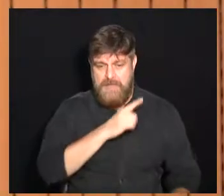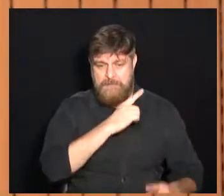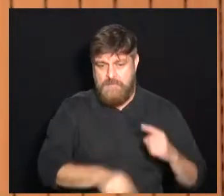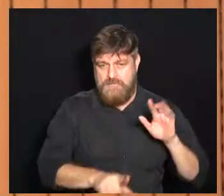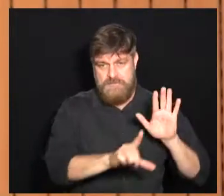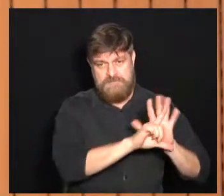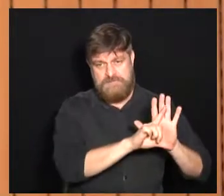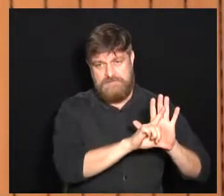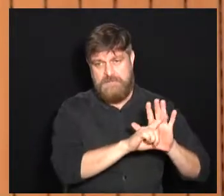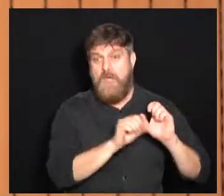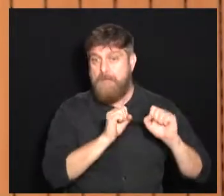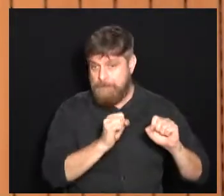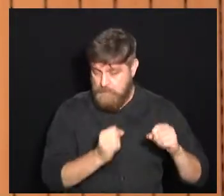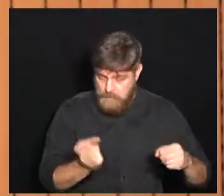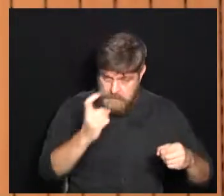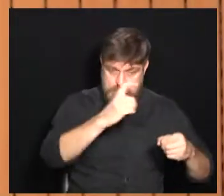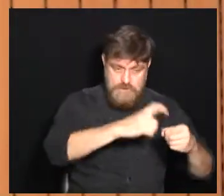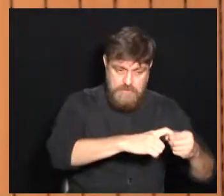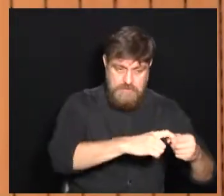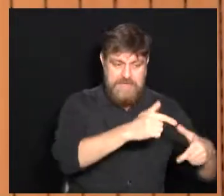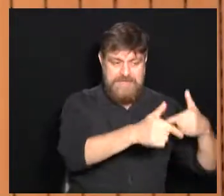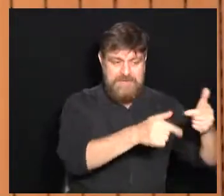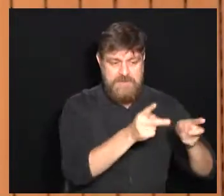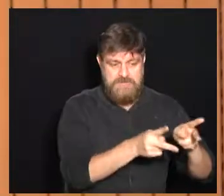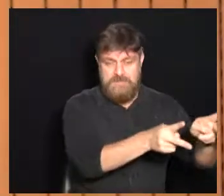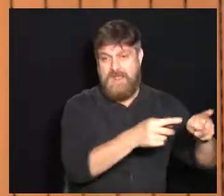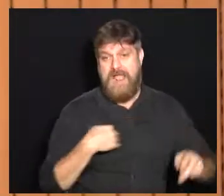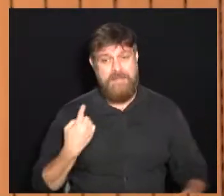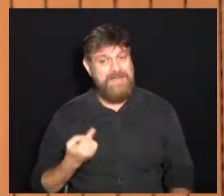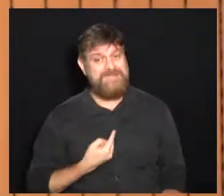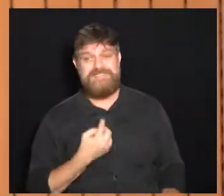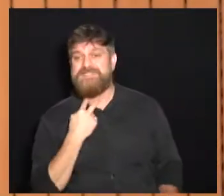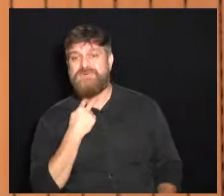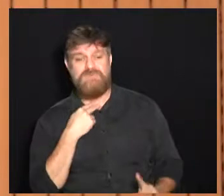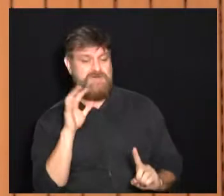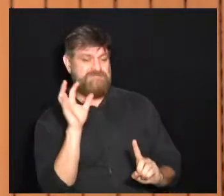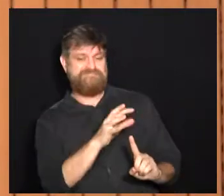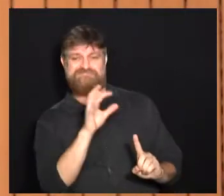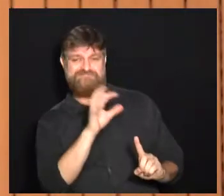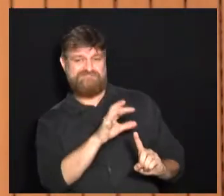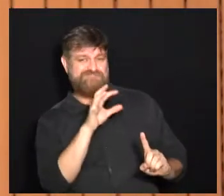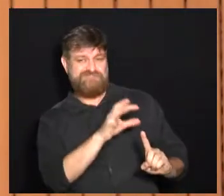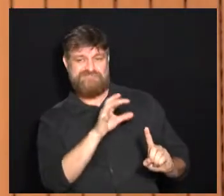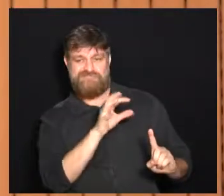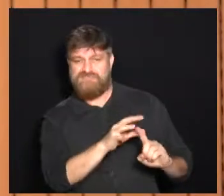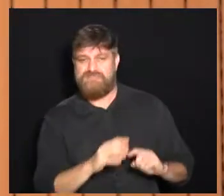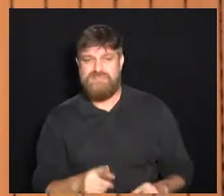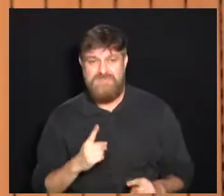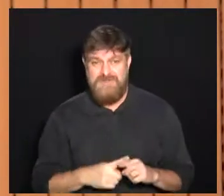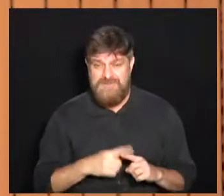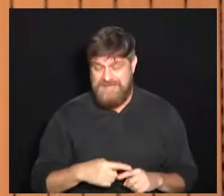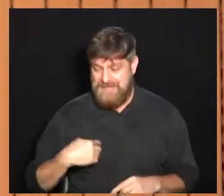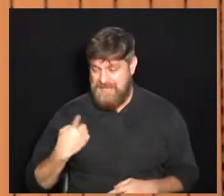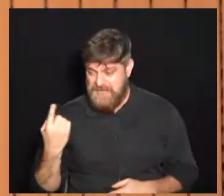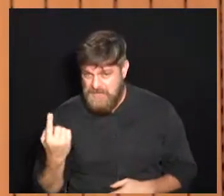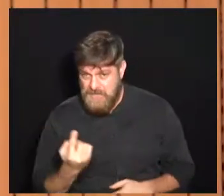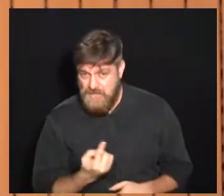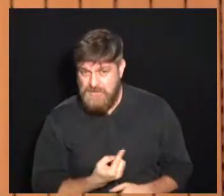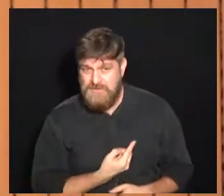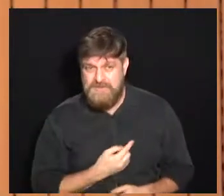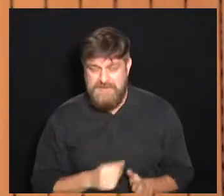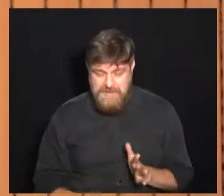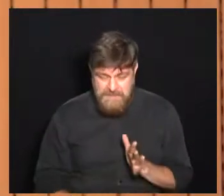que se recontrate. Mas nós não podemos influenciar. Porque, se nós pudéssemos, num